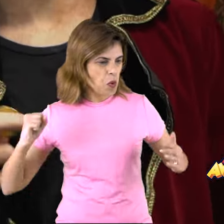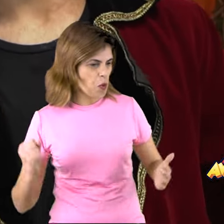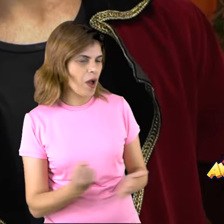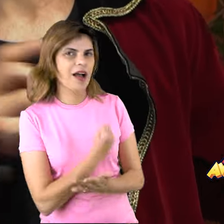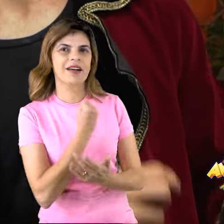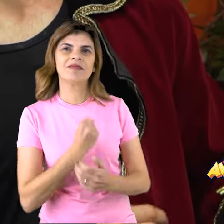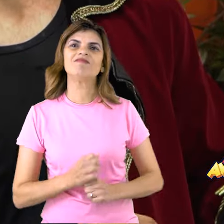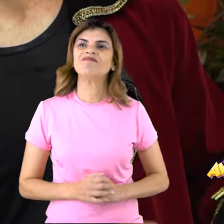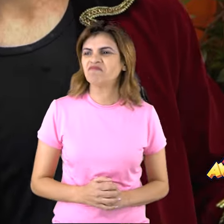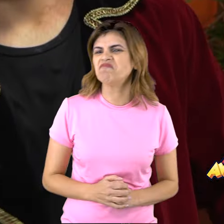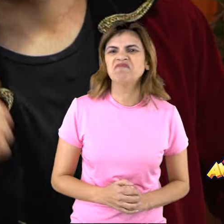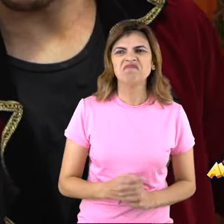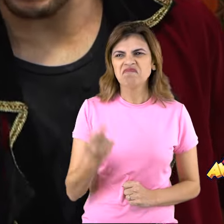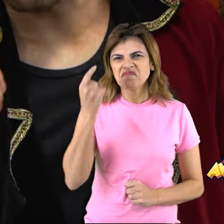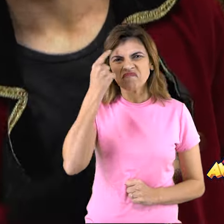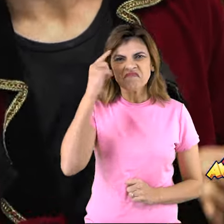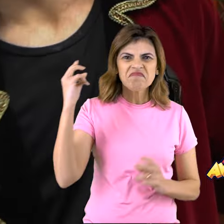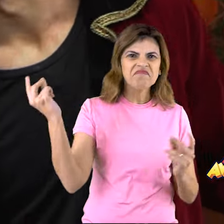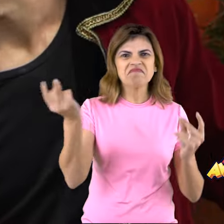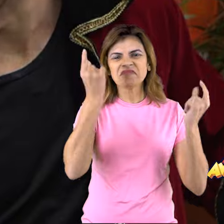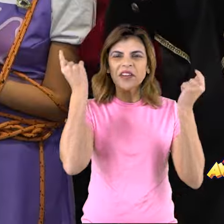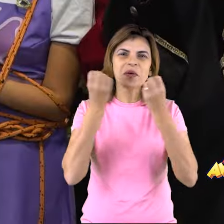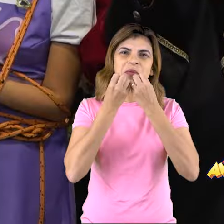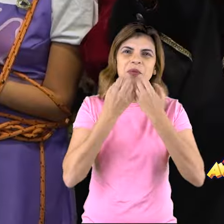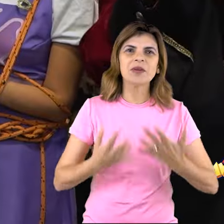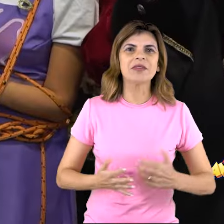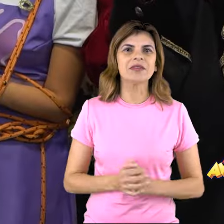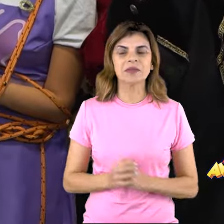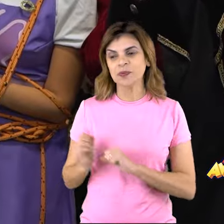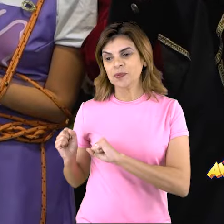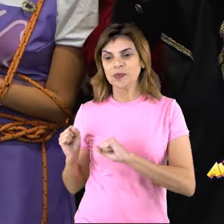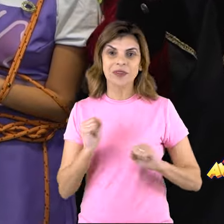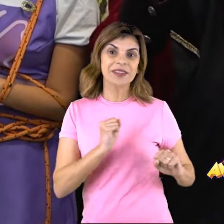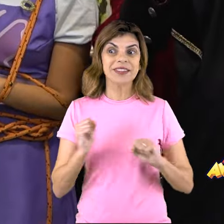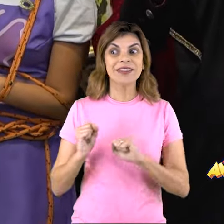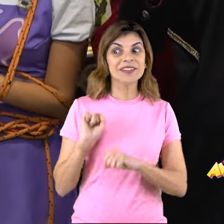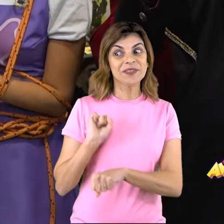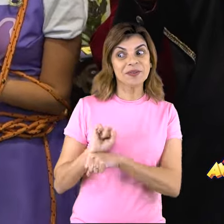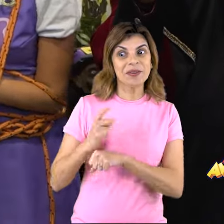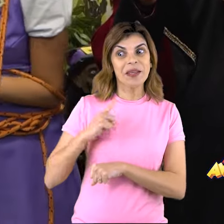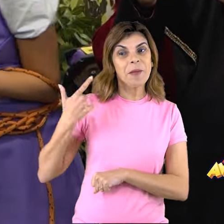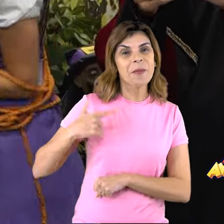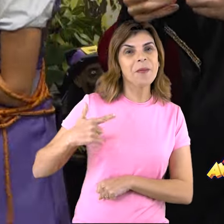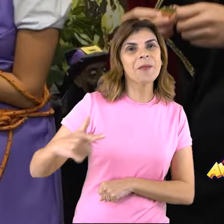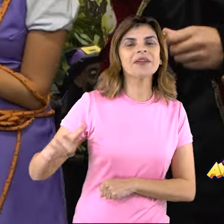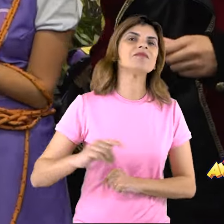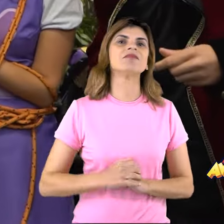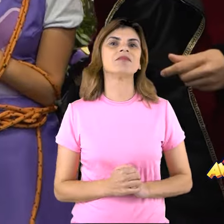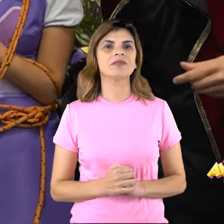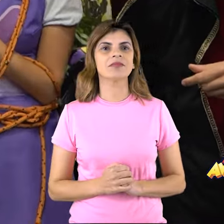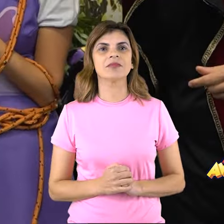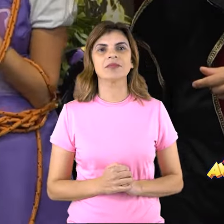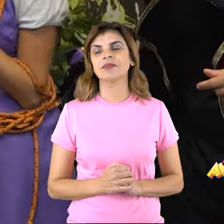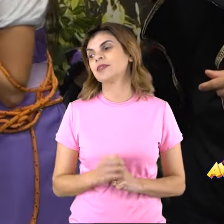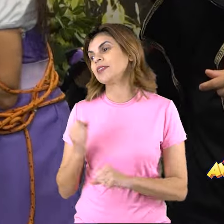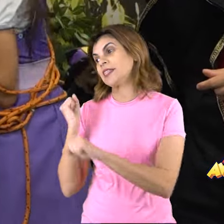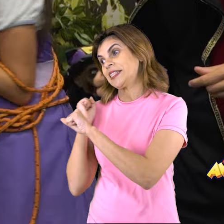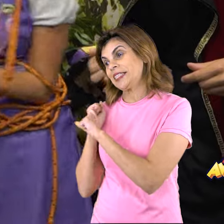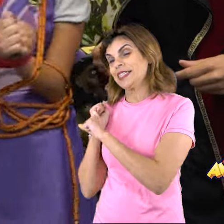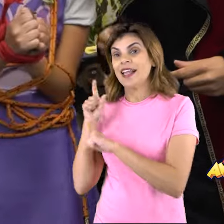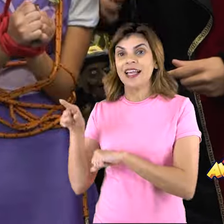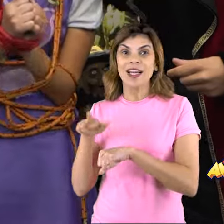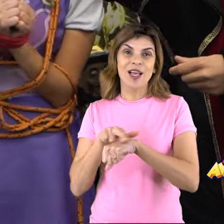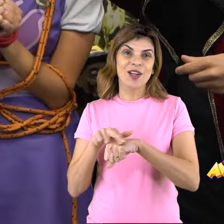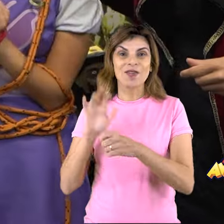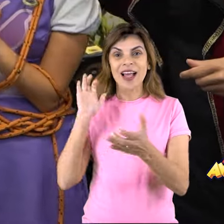dessa vez o plano de vocês é bom mas o melhor ainda está por vir barba azul a aventureira